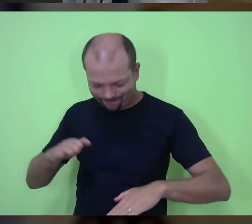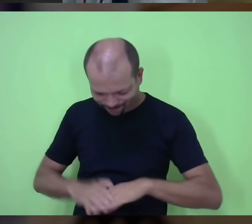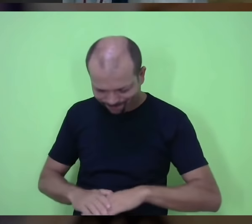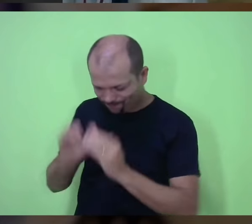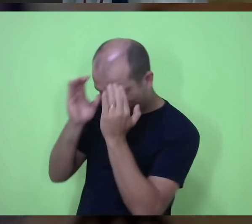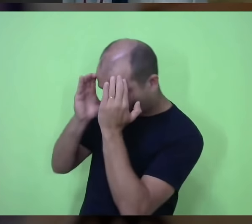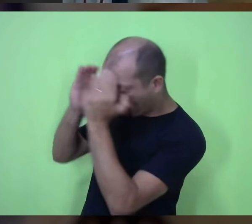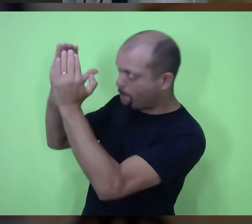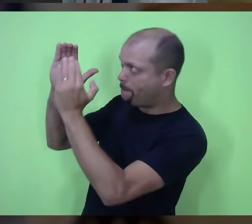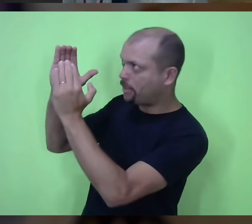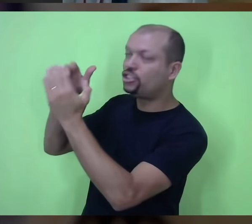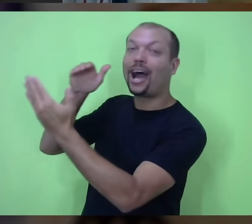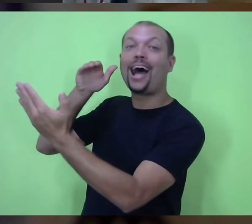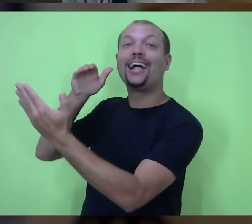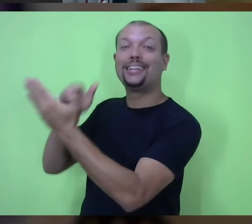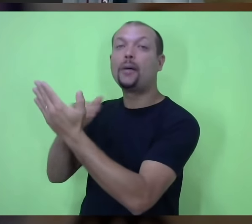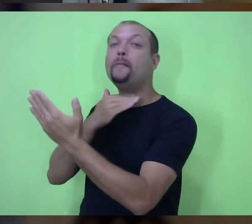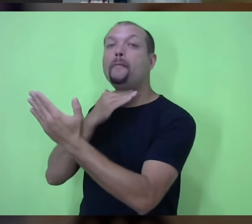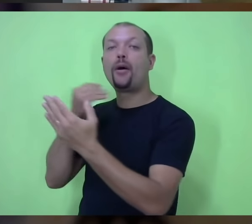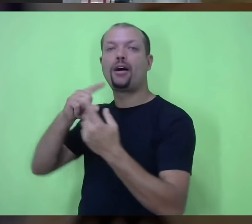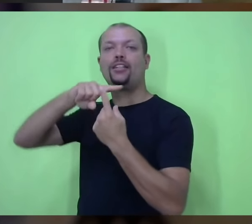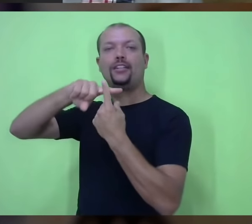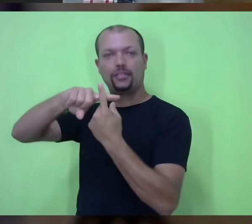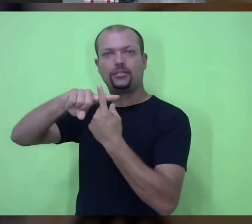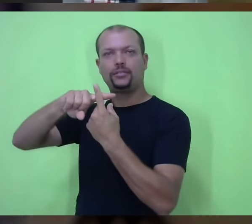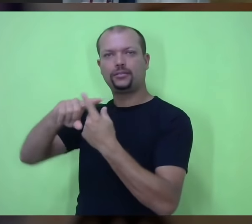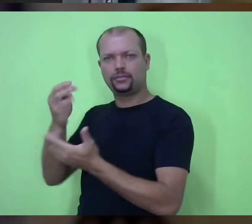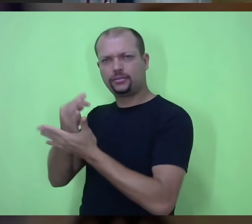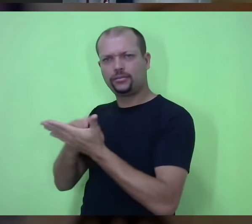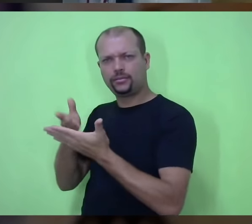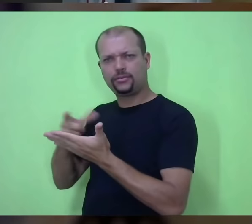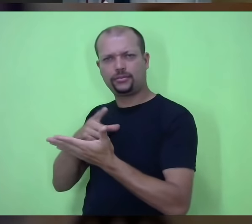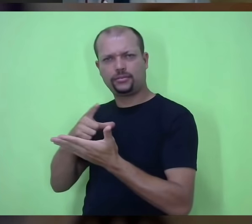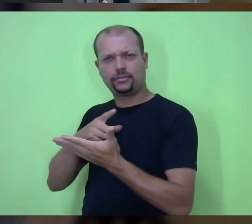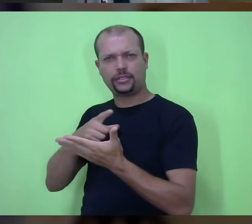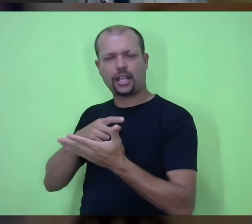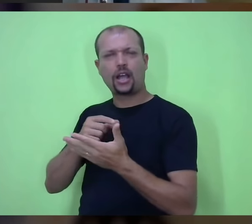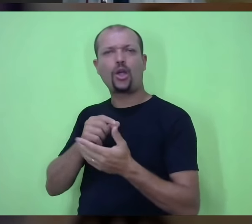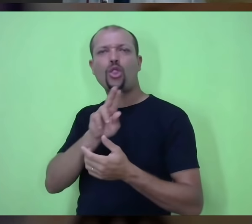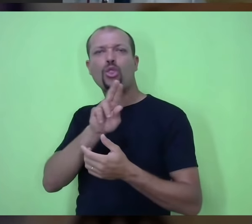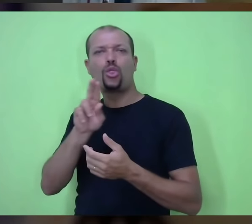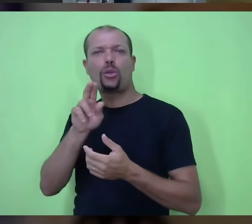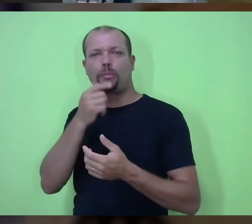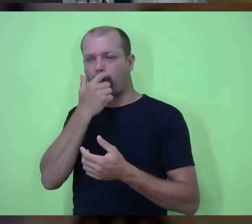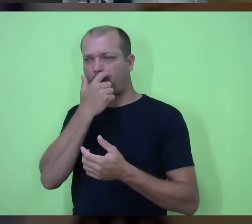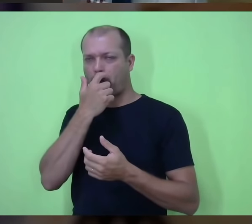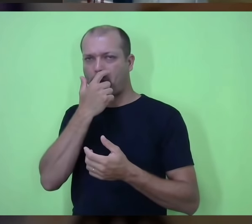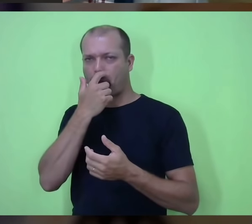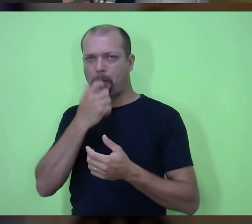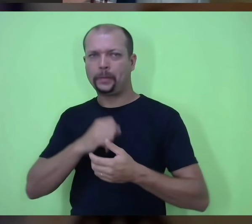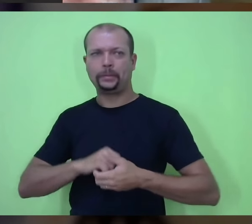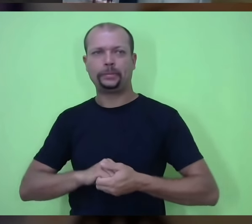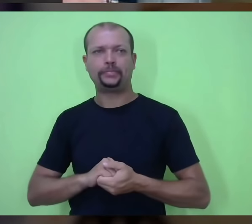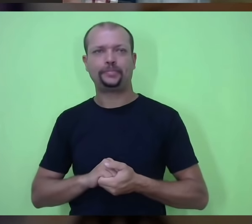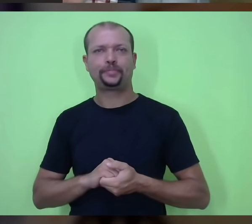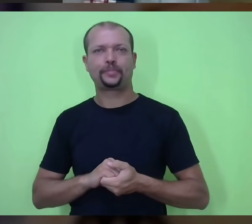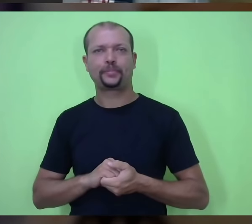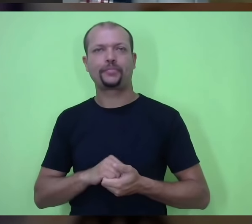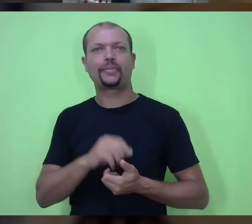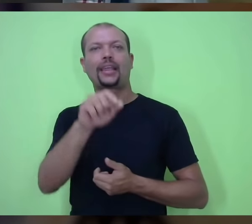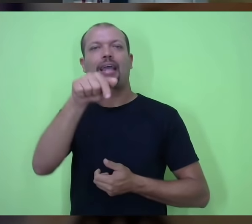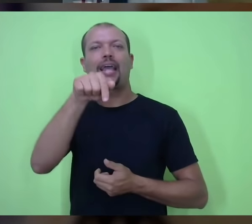tornando-se obediente até a morte e morte de cruz. Esse texto, existe um termo específico que é a